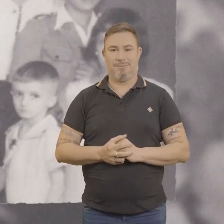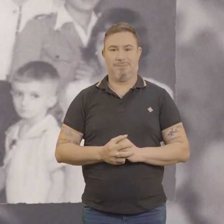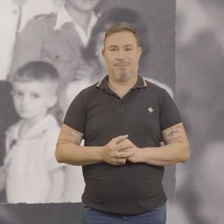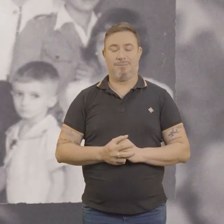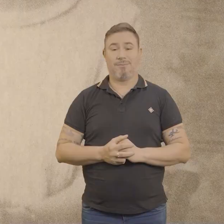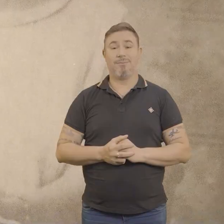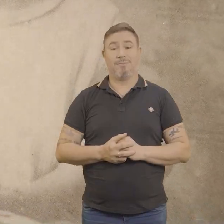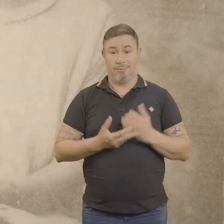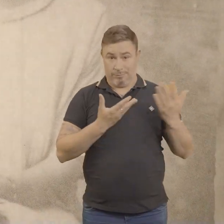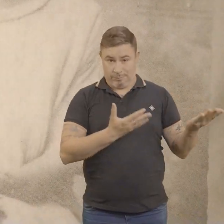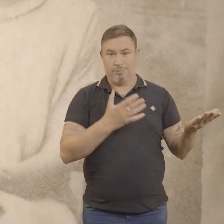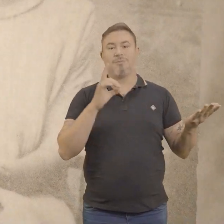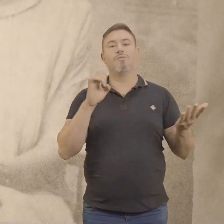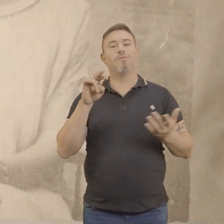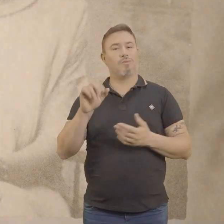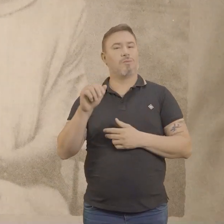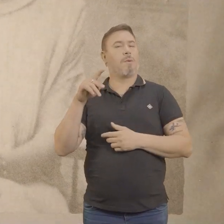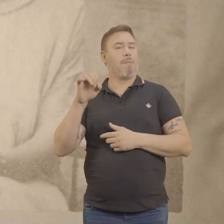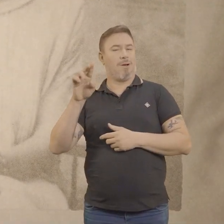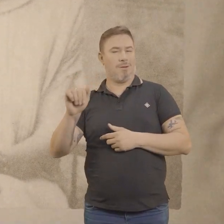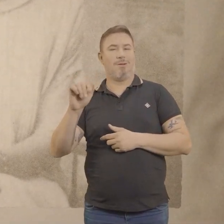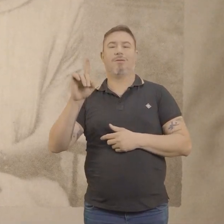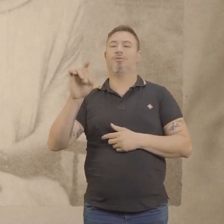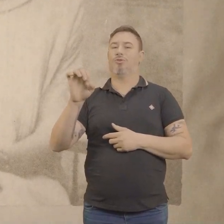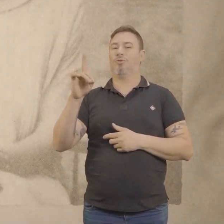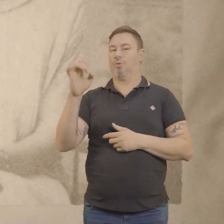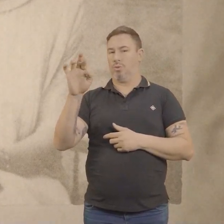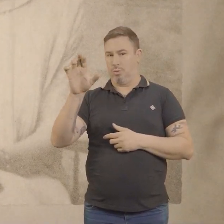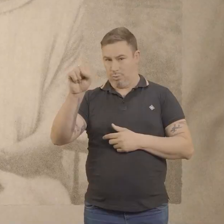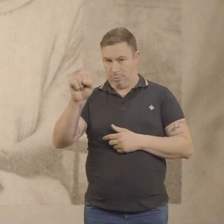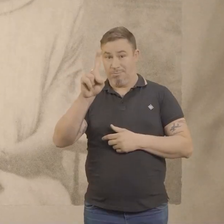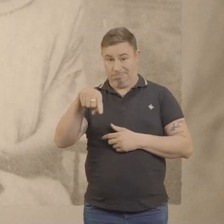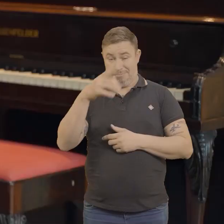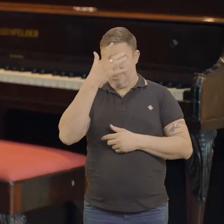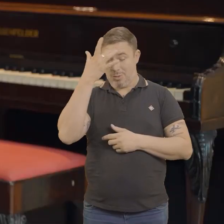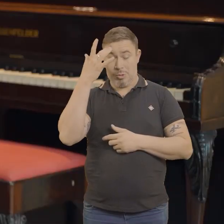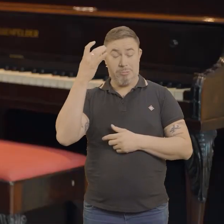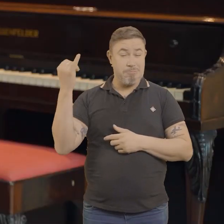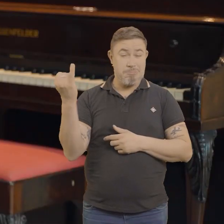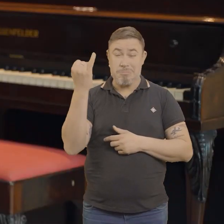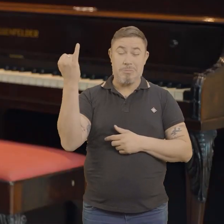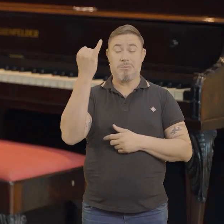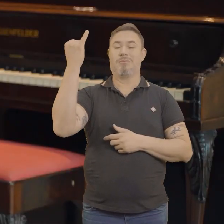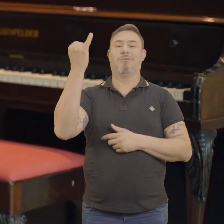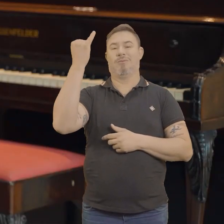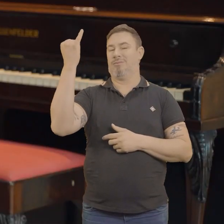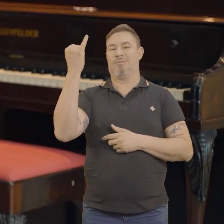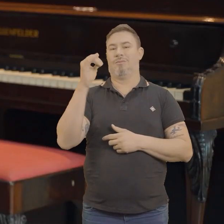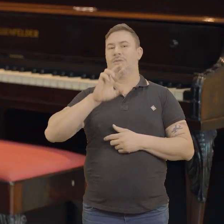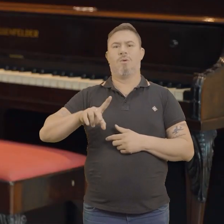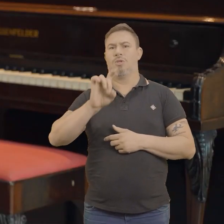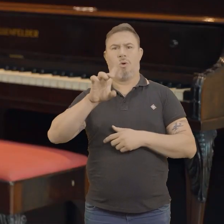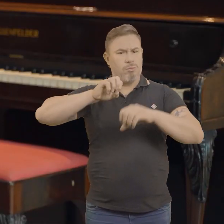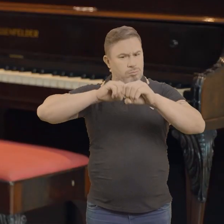A Dona Maria de Lourdes Gondim, que foi uma grande professora e que foi uma figura inovadora, não só